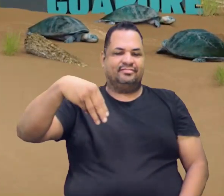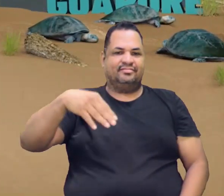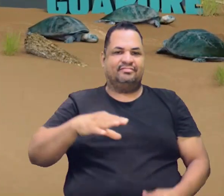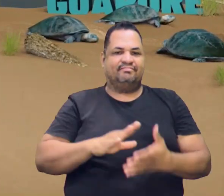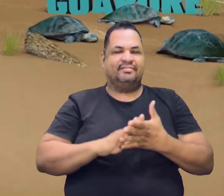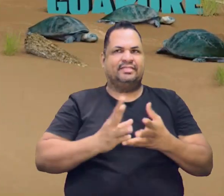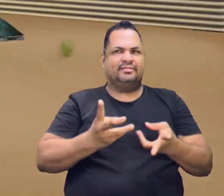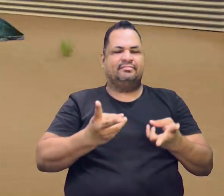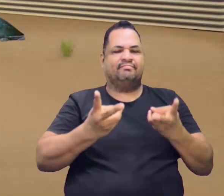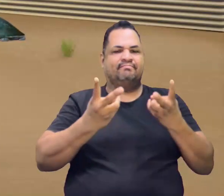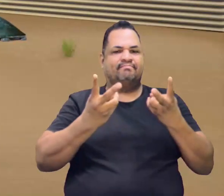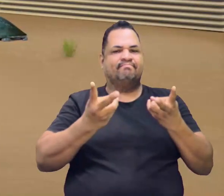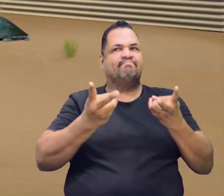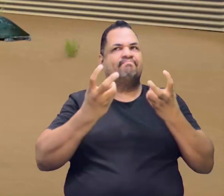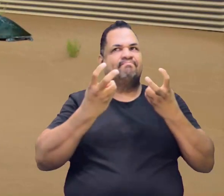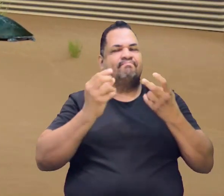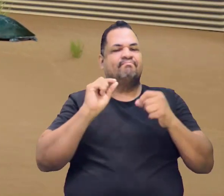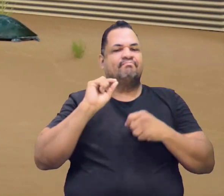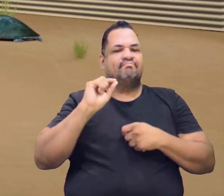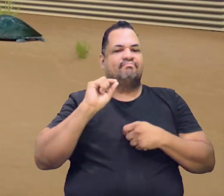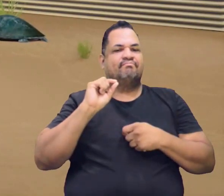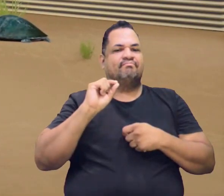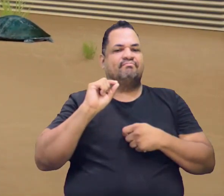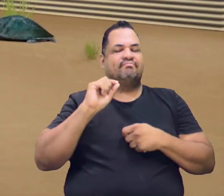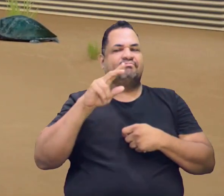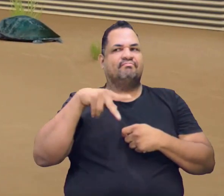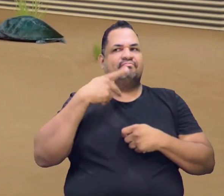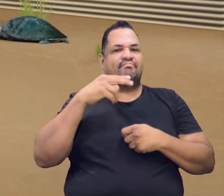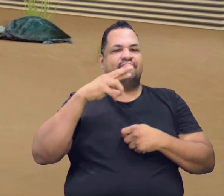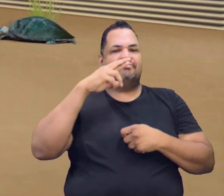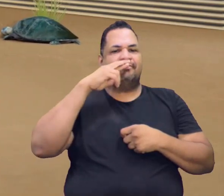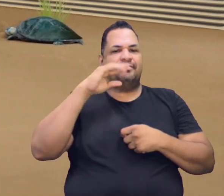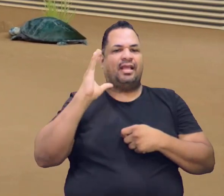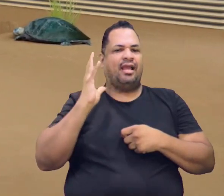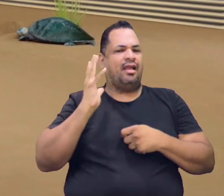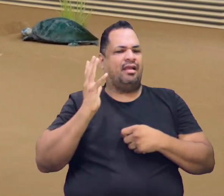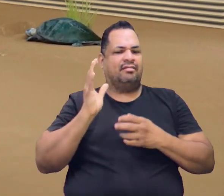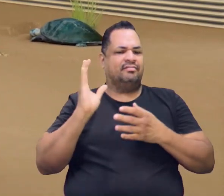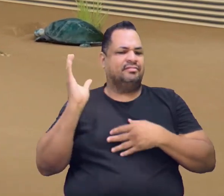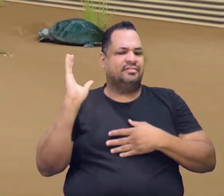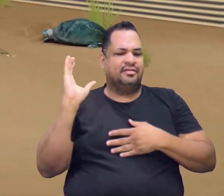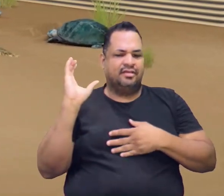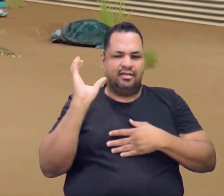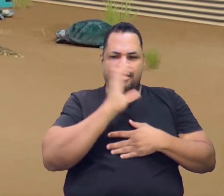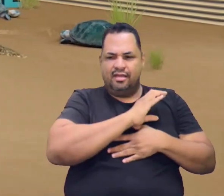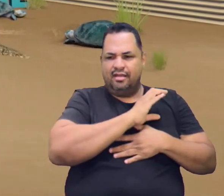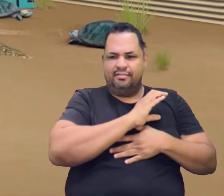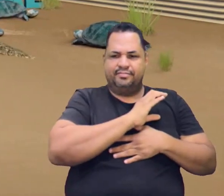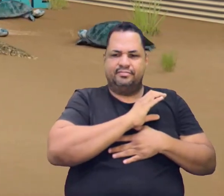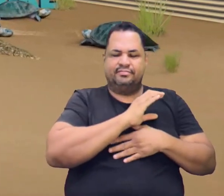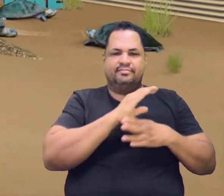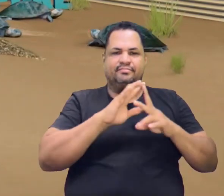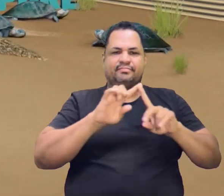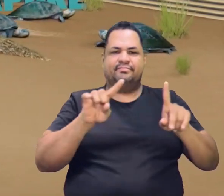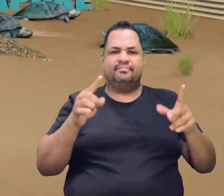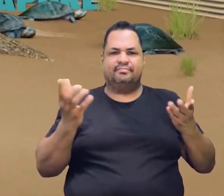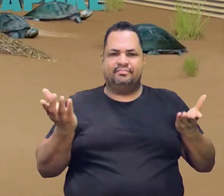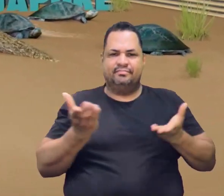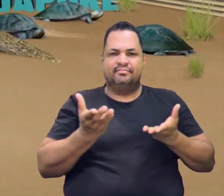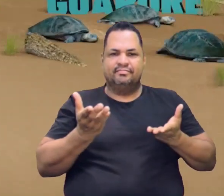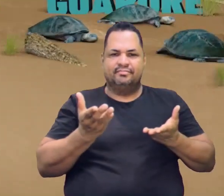Eu acho que vocês perceberam. O que eu falei sobre Rondon foi muito rápido, muito rápido.